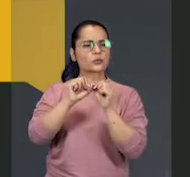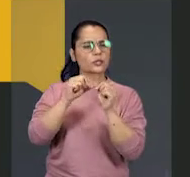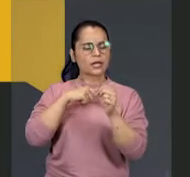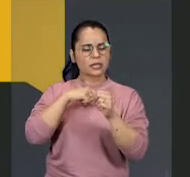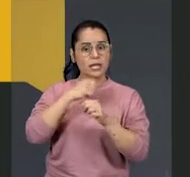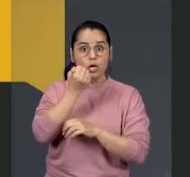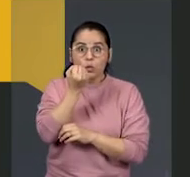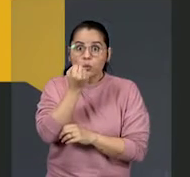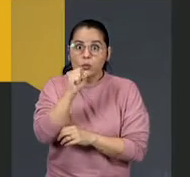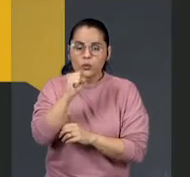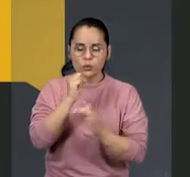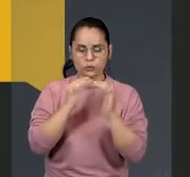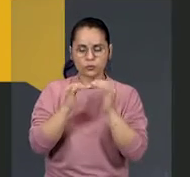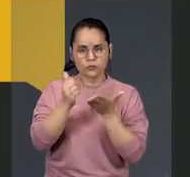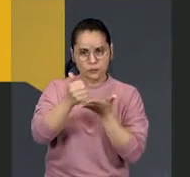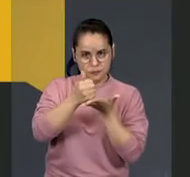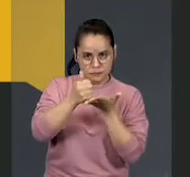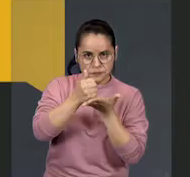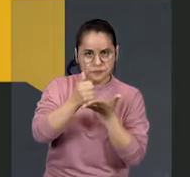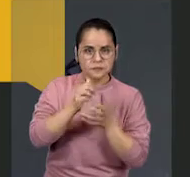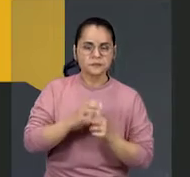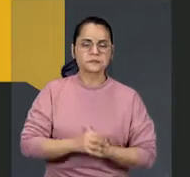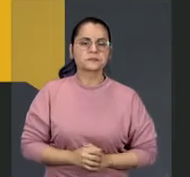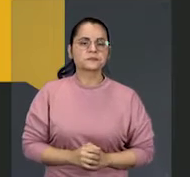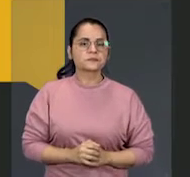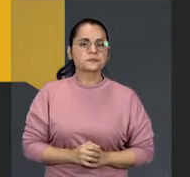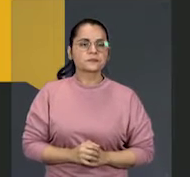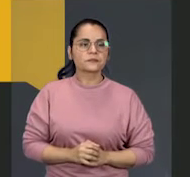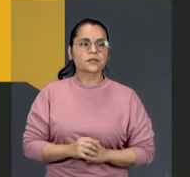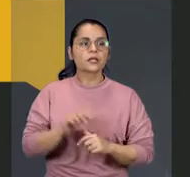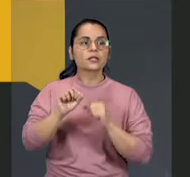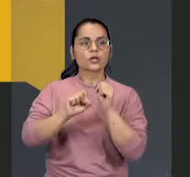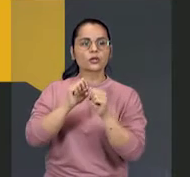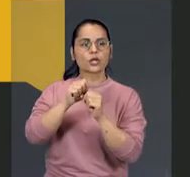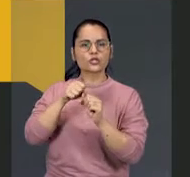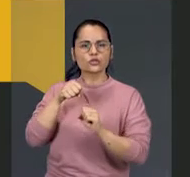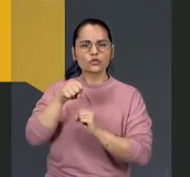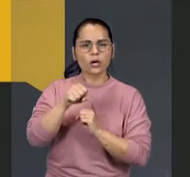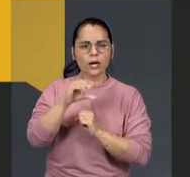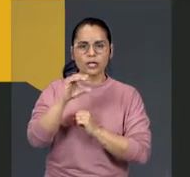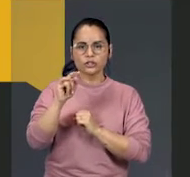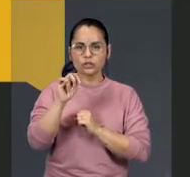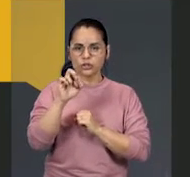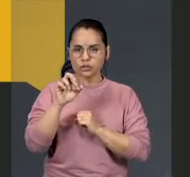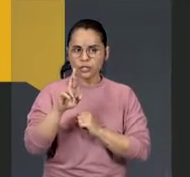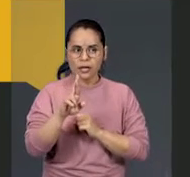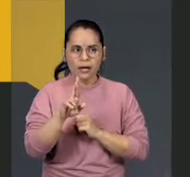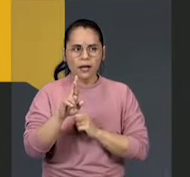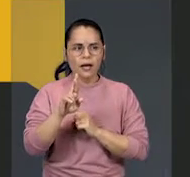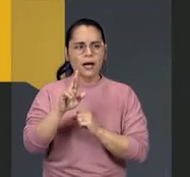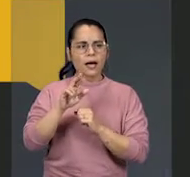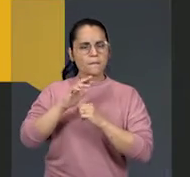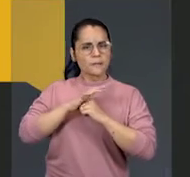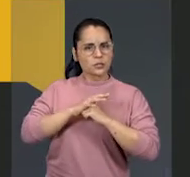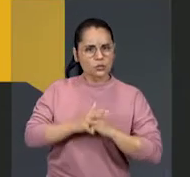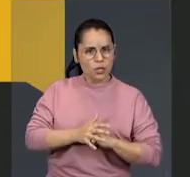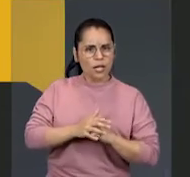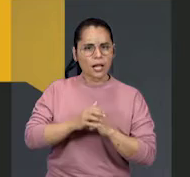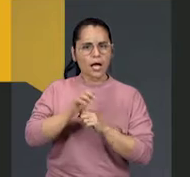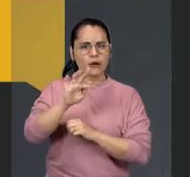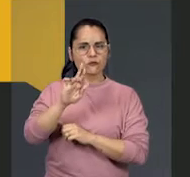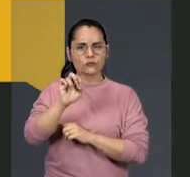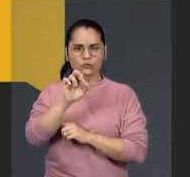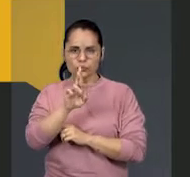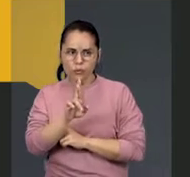8 movimentos básicos: socar, chicotear, pressionar,